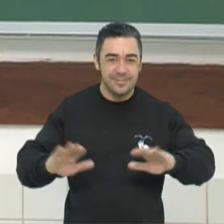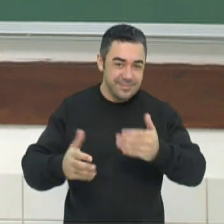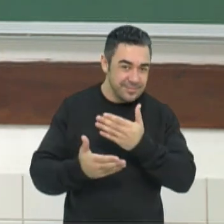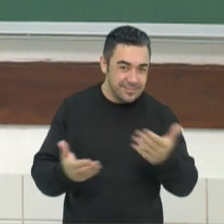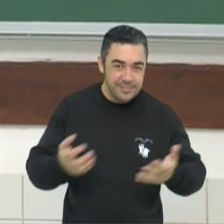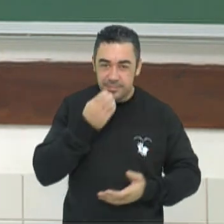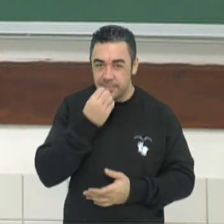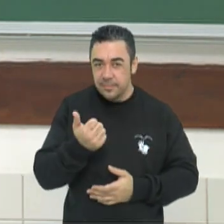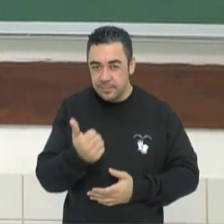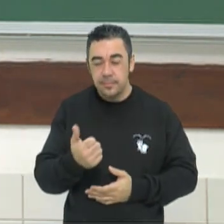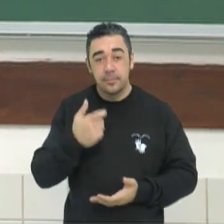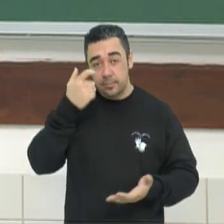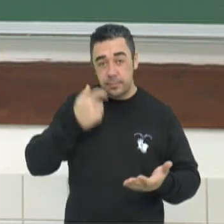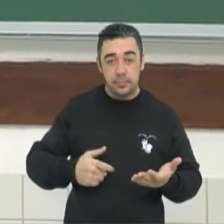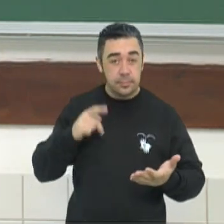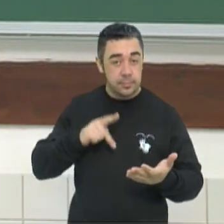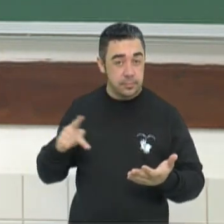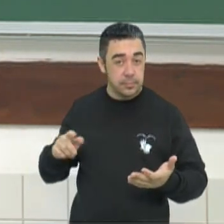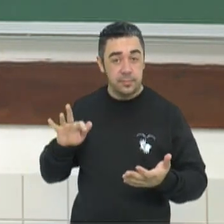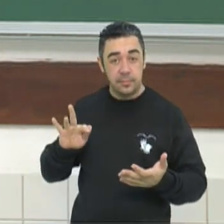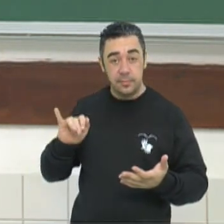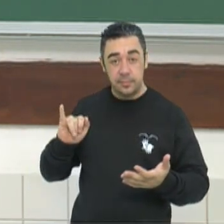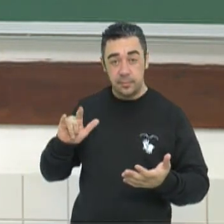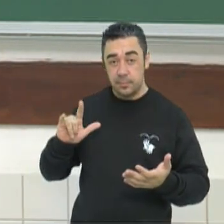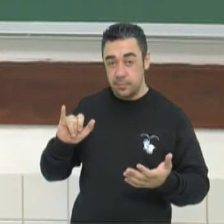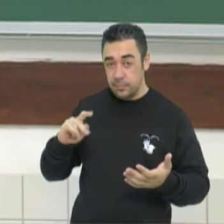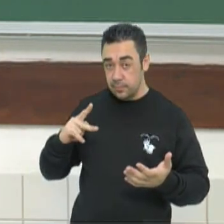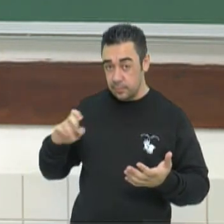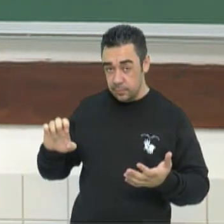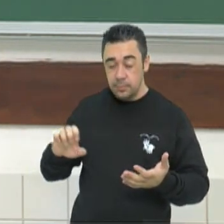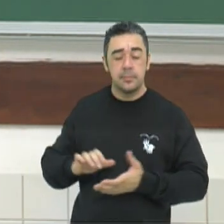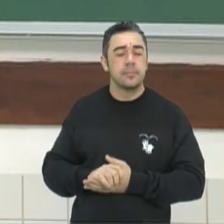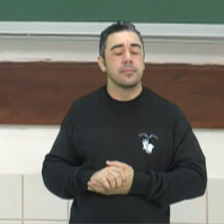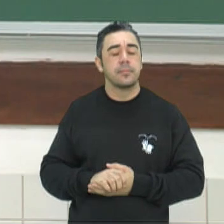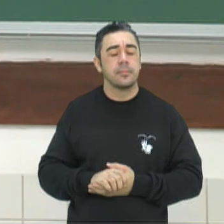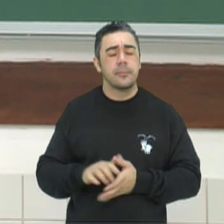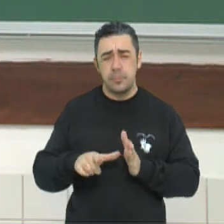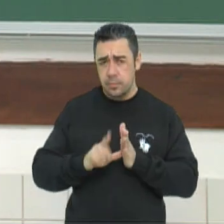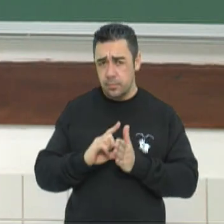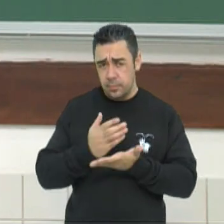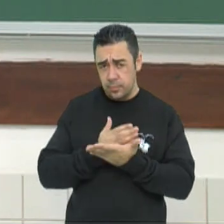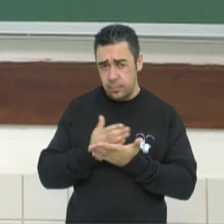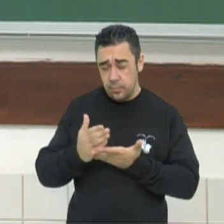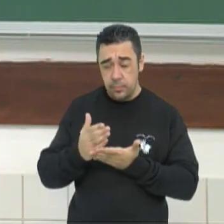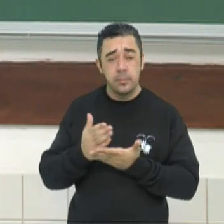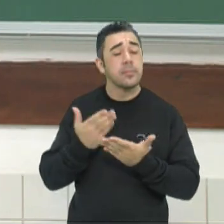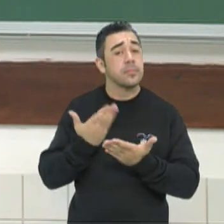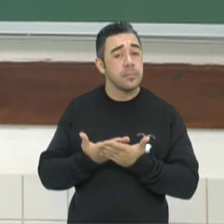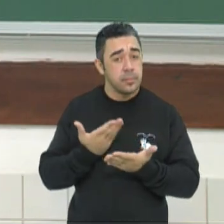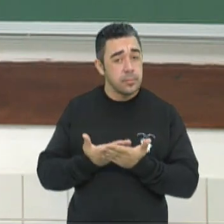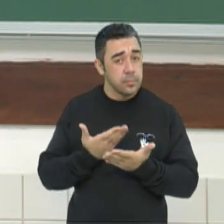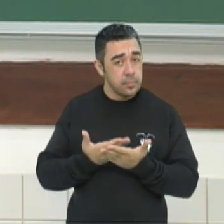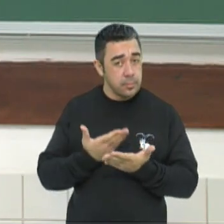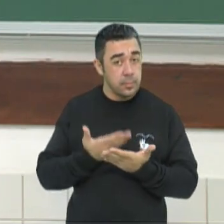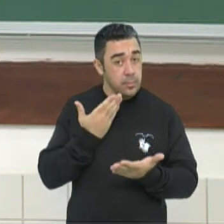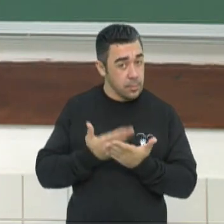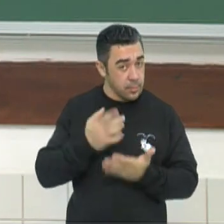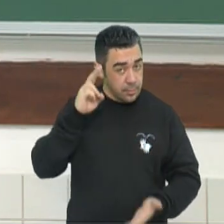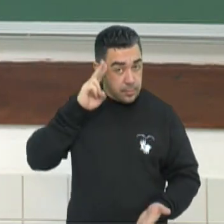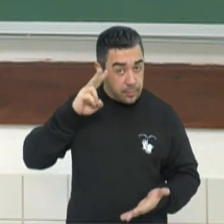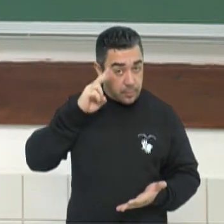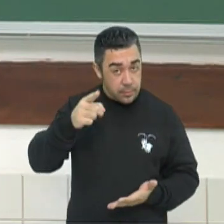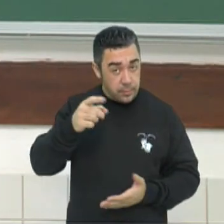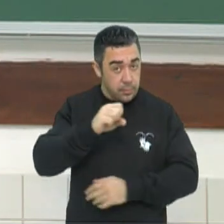Olá, tudo bem? Eu sou o professor Felipe Pego Camargos e antes de nós começarmos a nossa aula de História